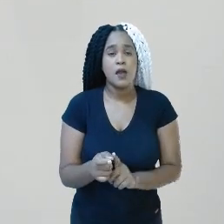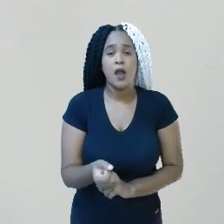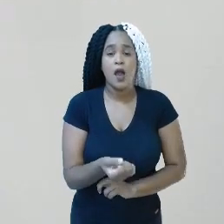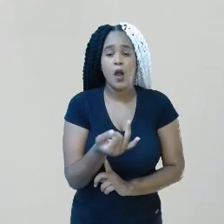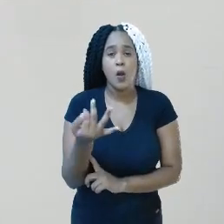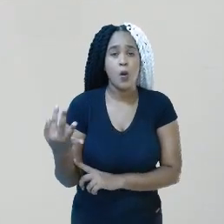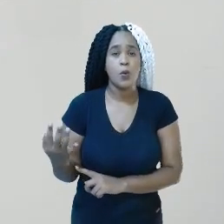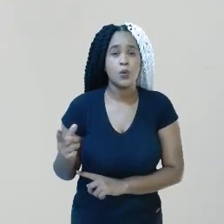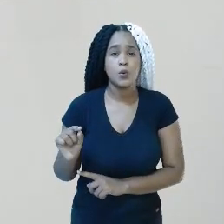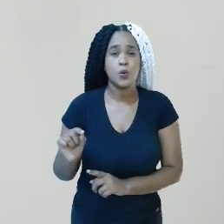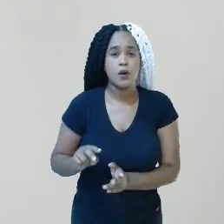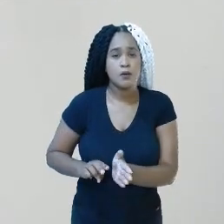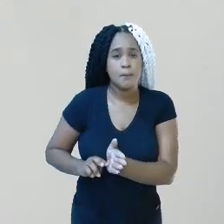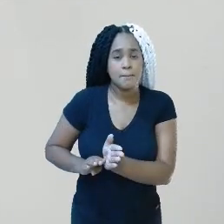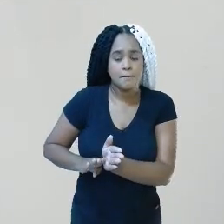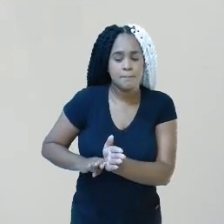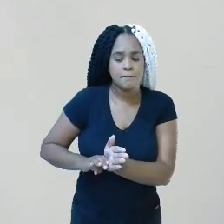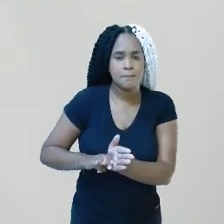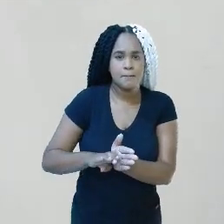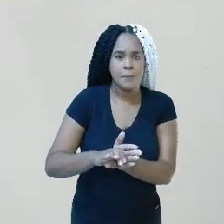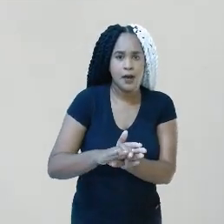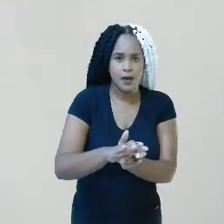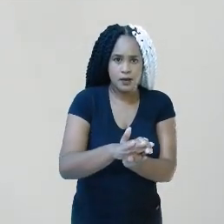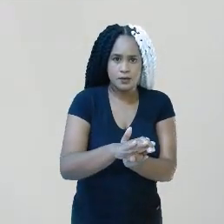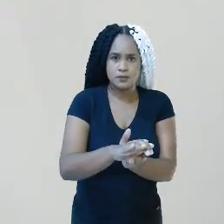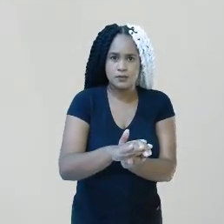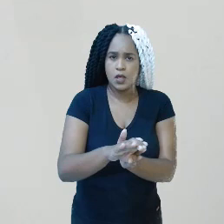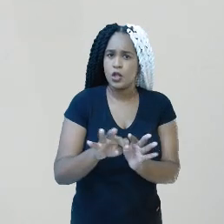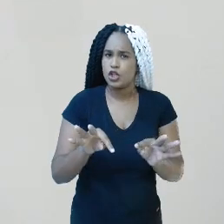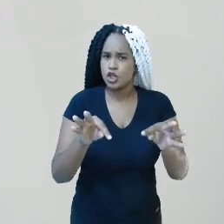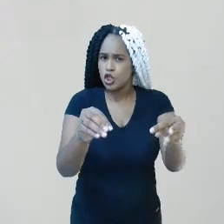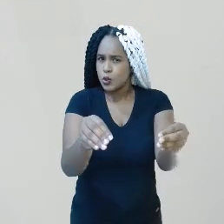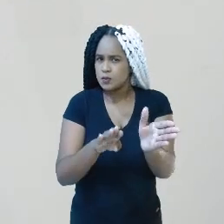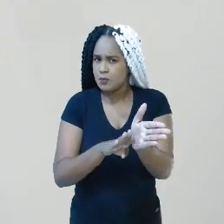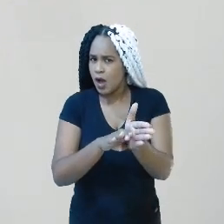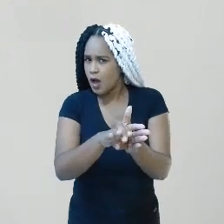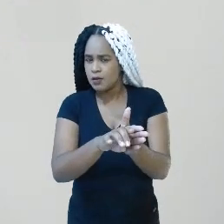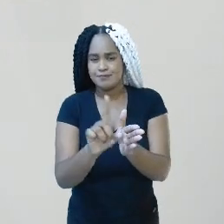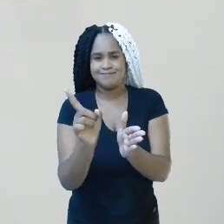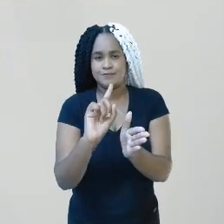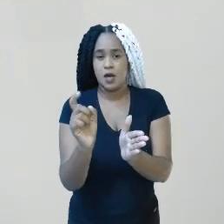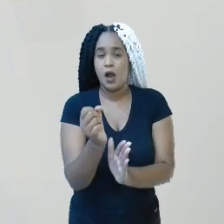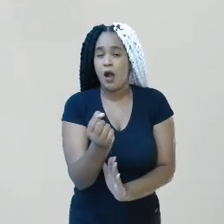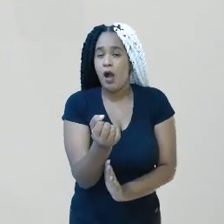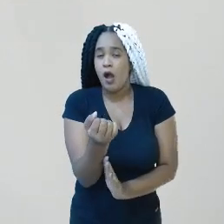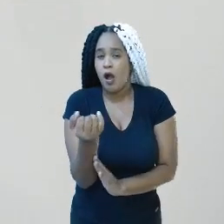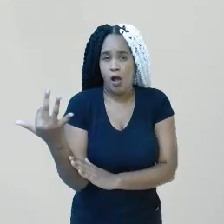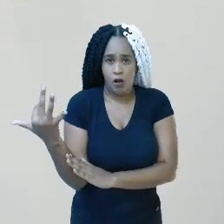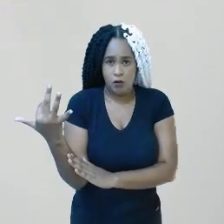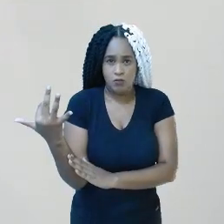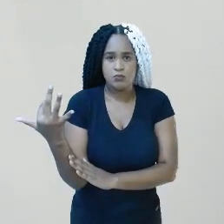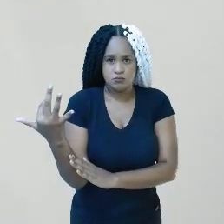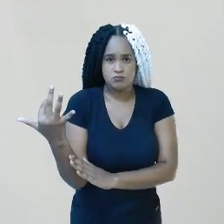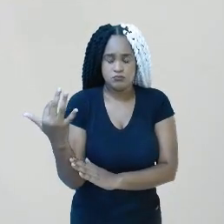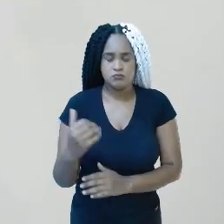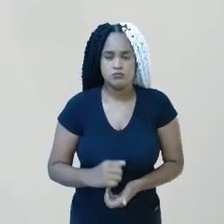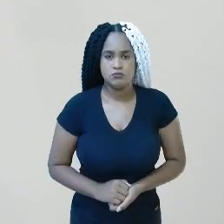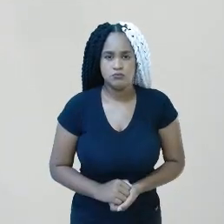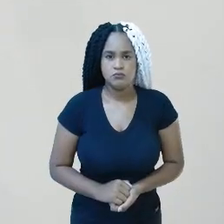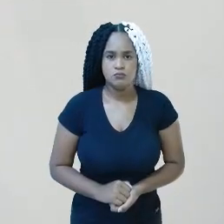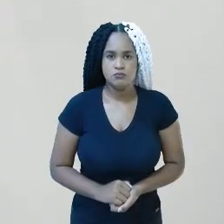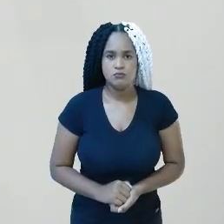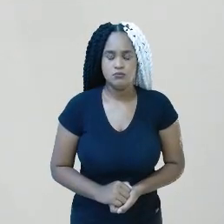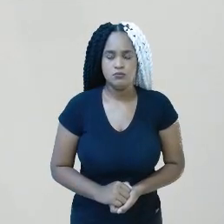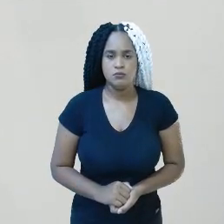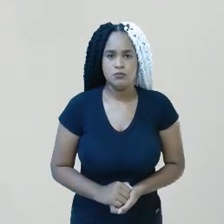algumas bactérias, tá? Então, não são todas as bactérias que são